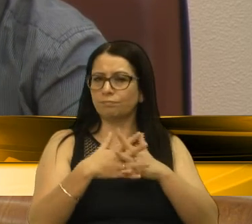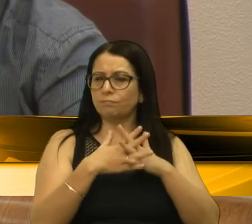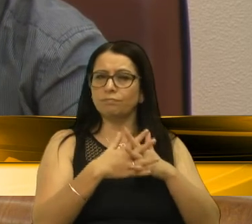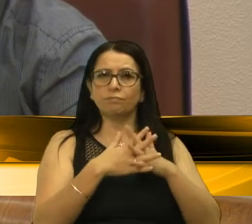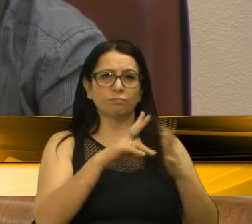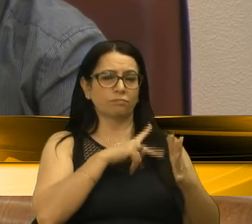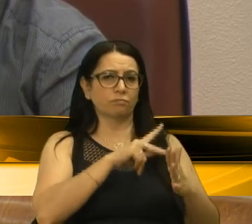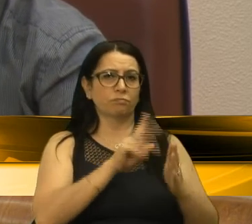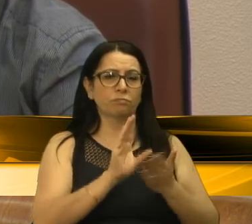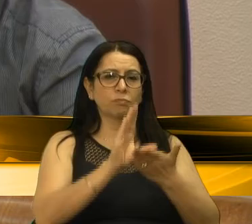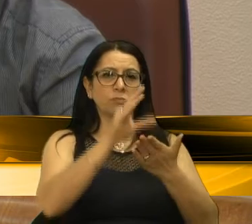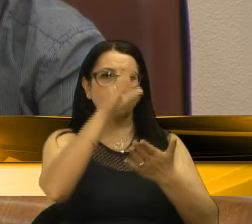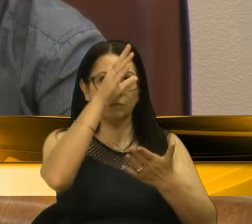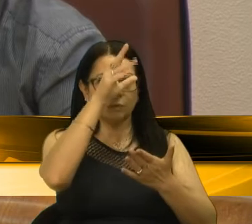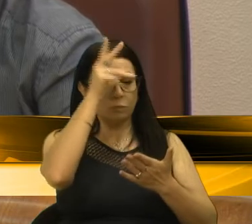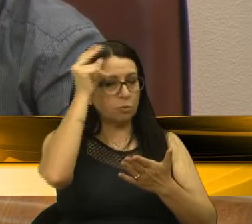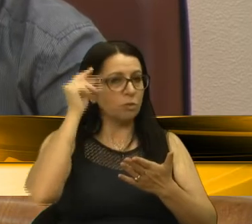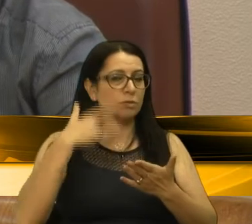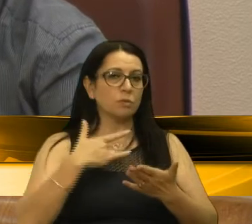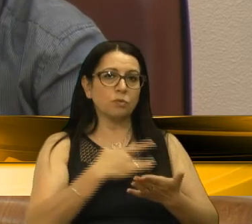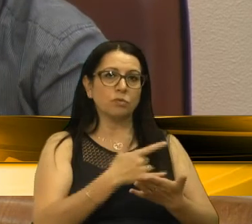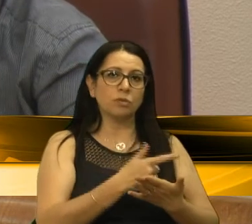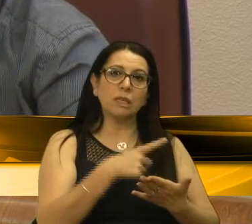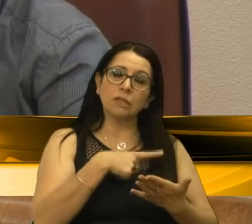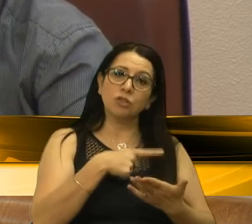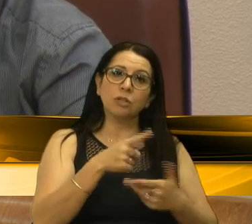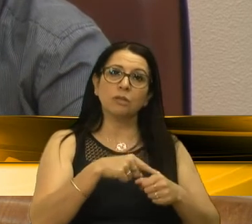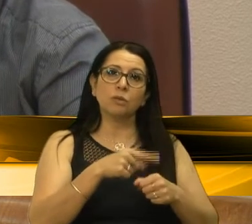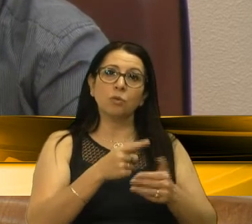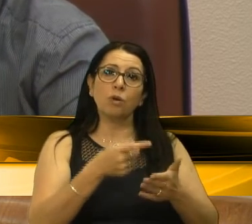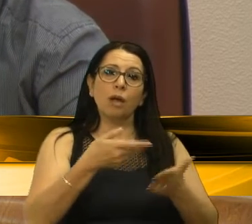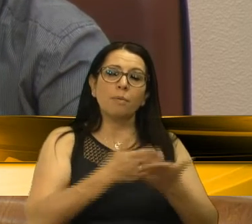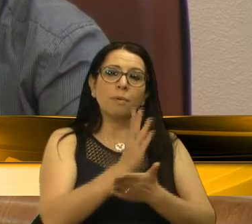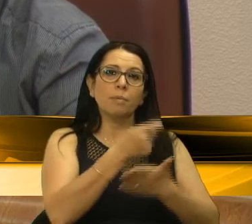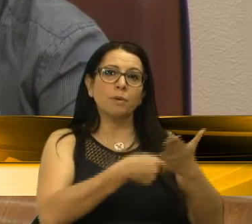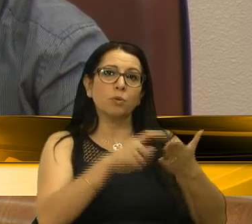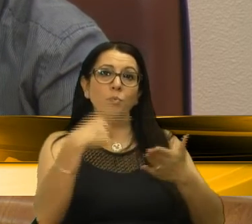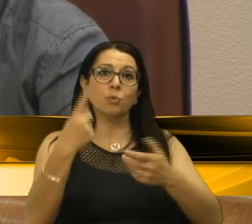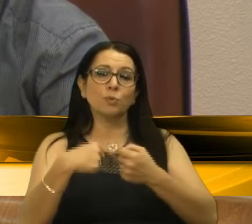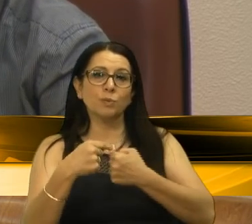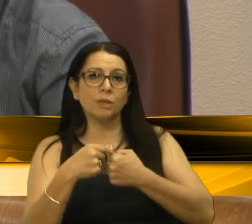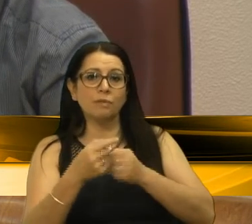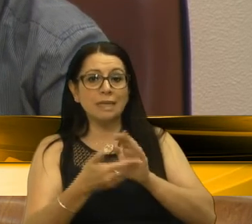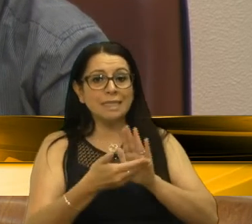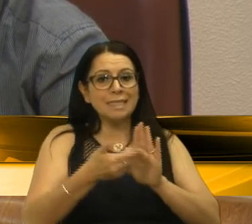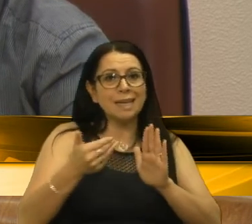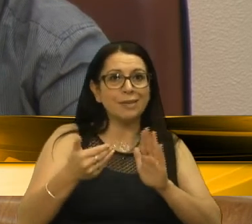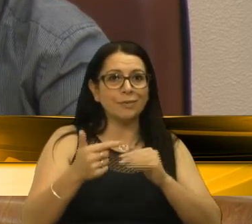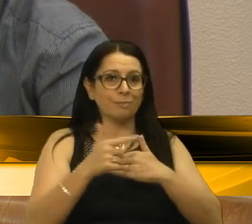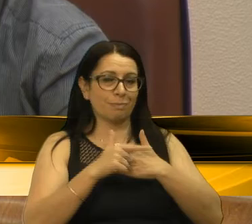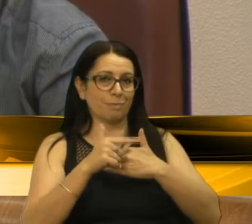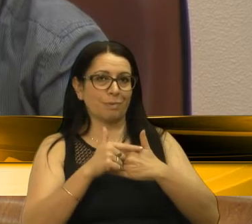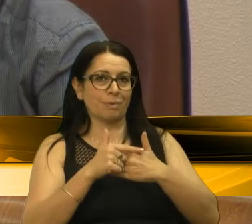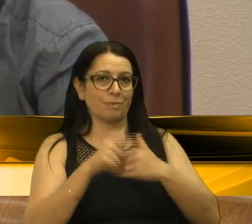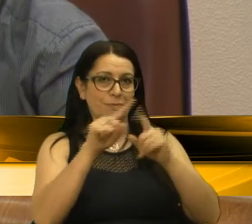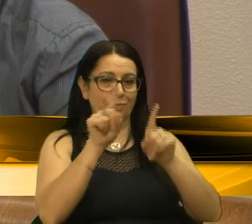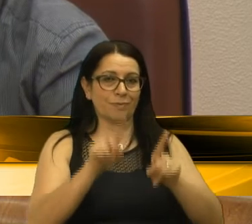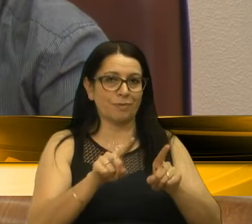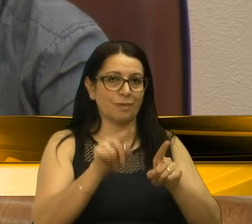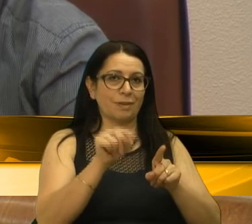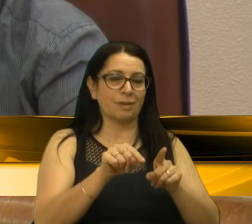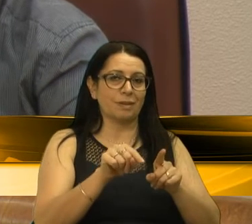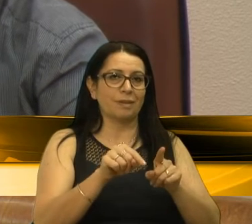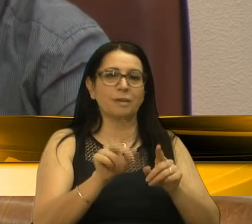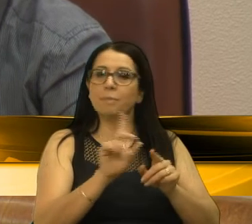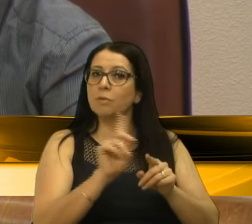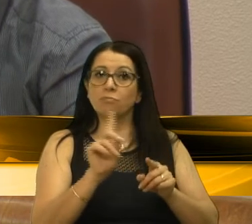Conselho Municipal que havia passado um concurso público em outro município, estava saindo das funções de servidora pública municipal de saúde, mas